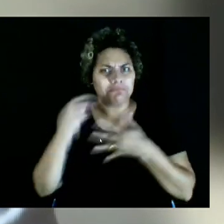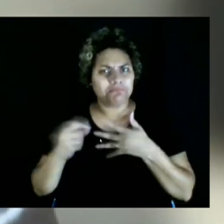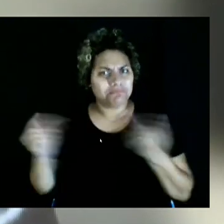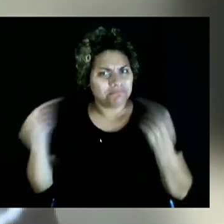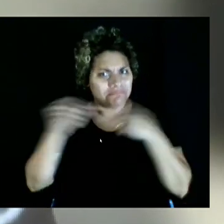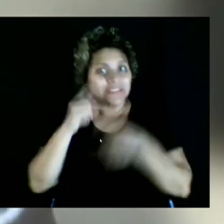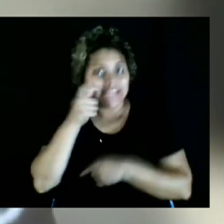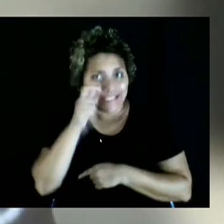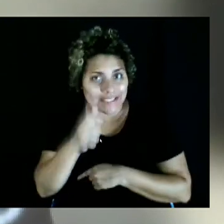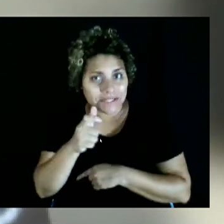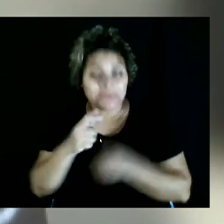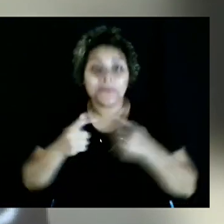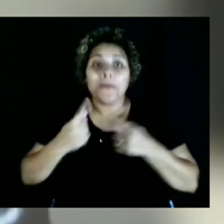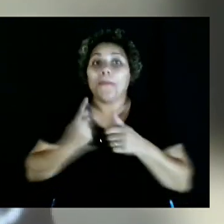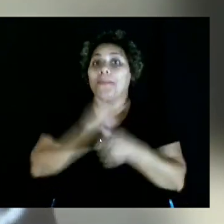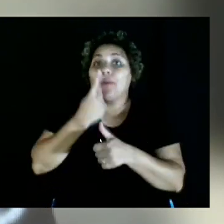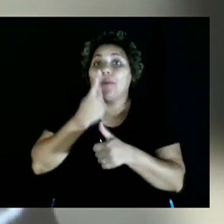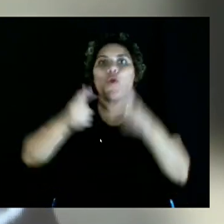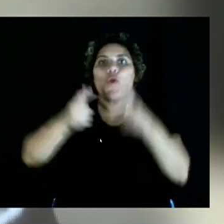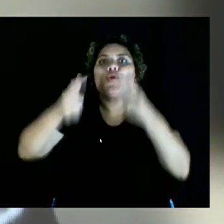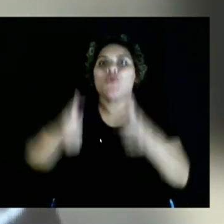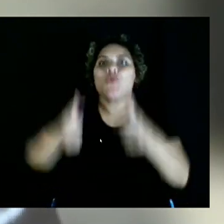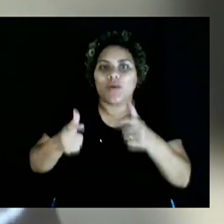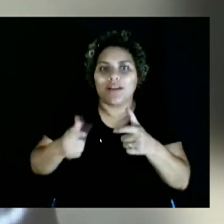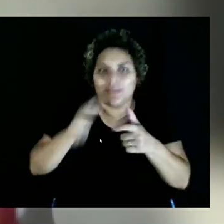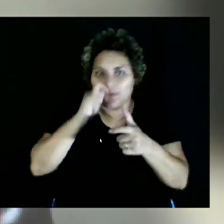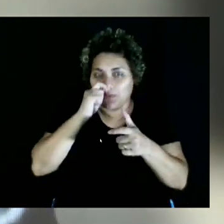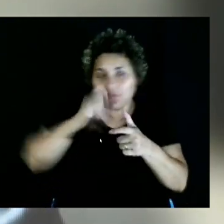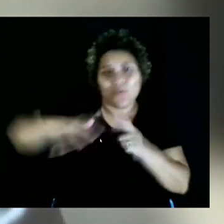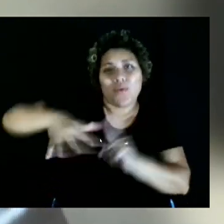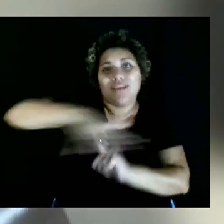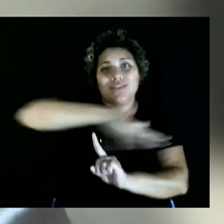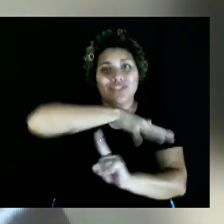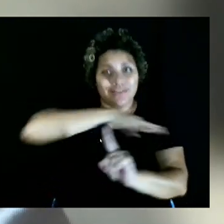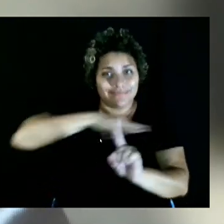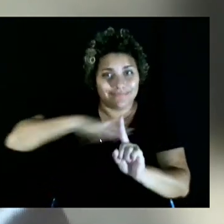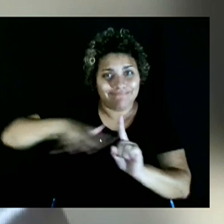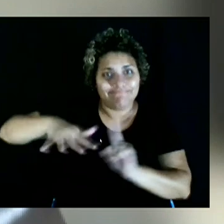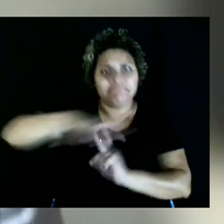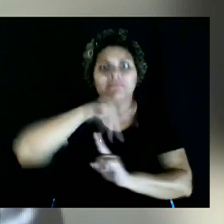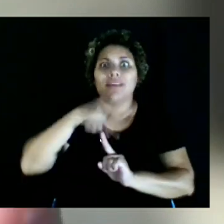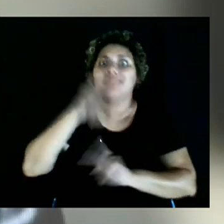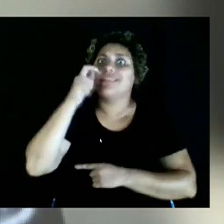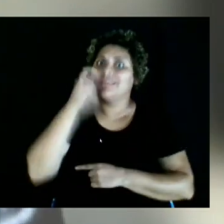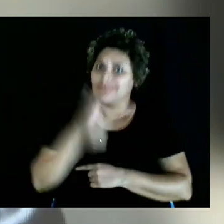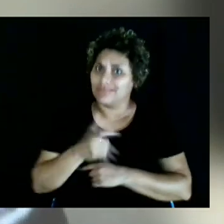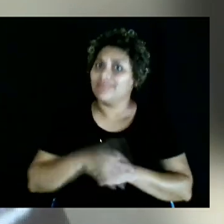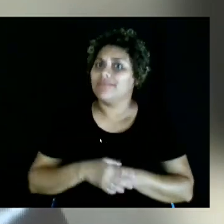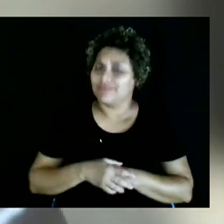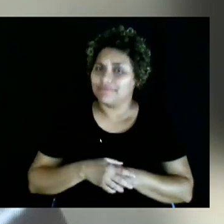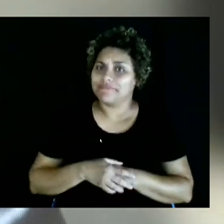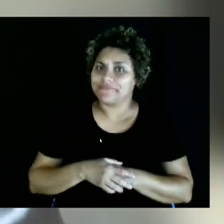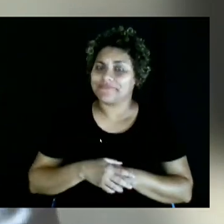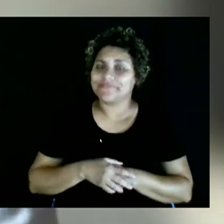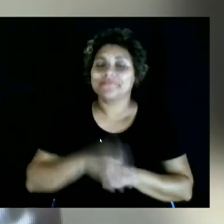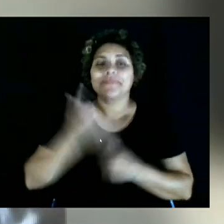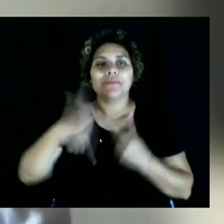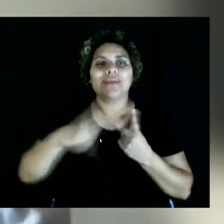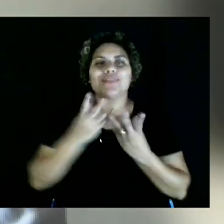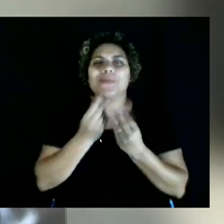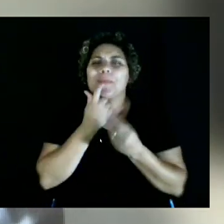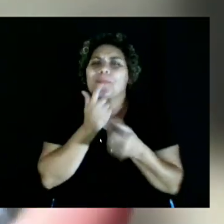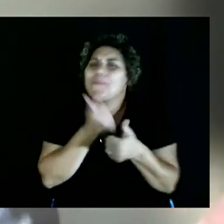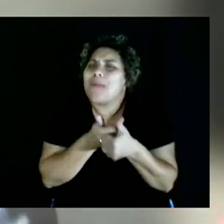localizada numa região muito interessante. Muito perto de São Paulo,